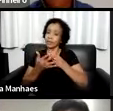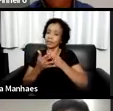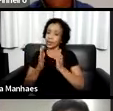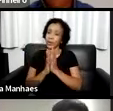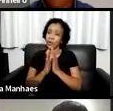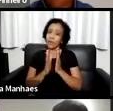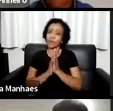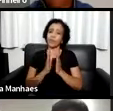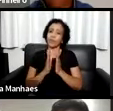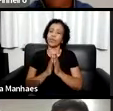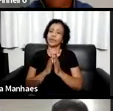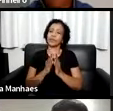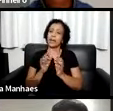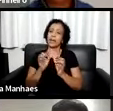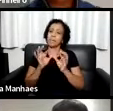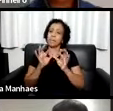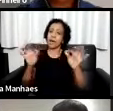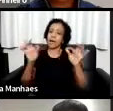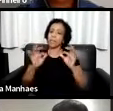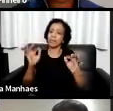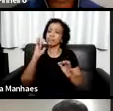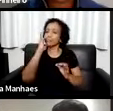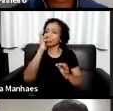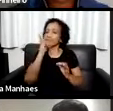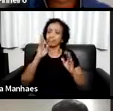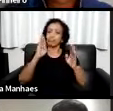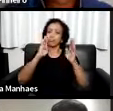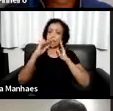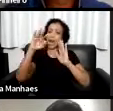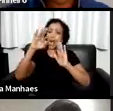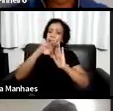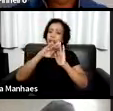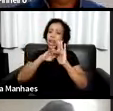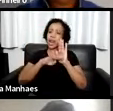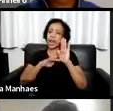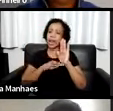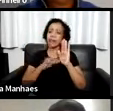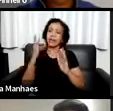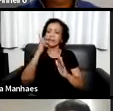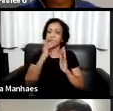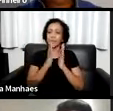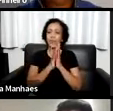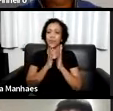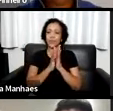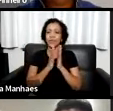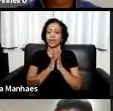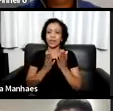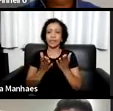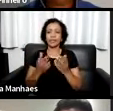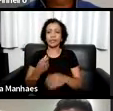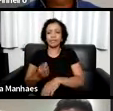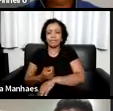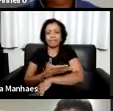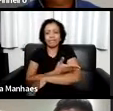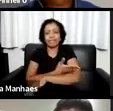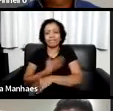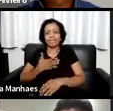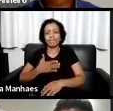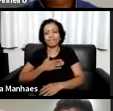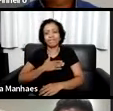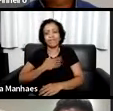com frases, orando junto. Então, uma coisa linda aqui acontecendo nas redes sociais agora. Eu estou arrepiado de ver o